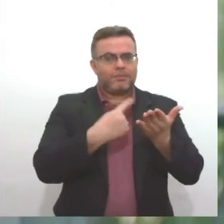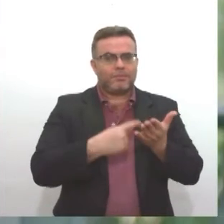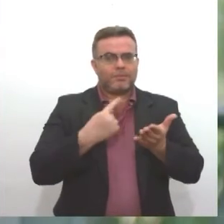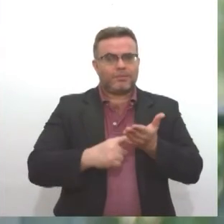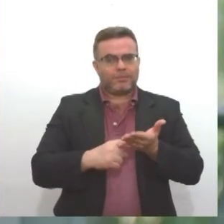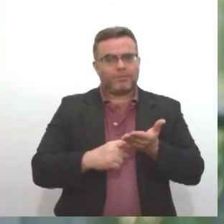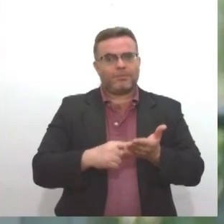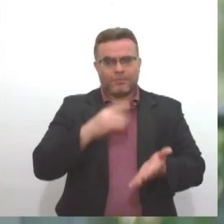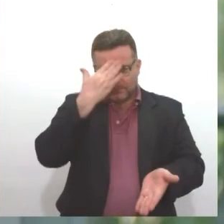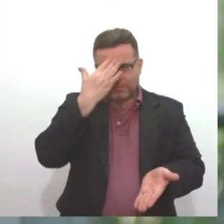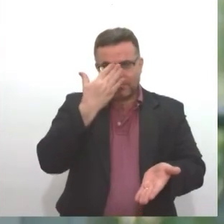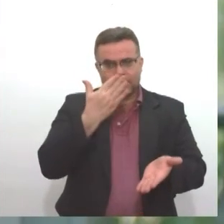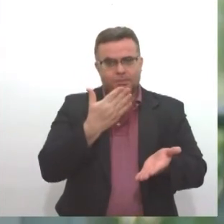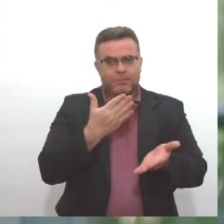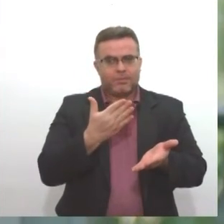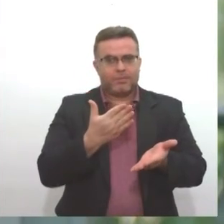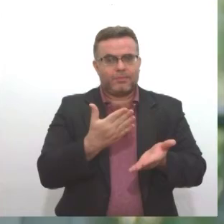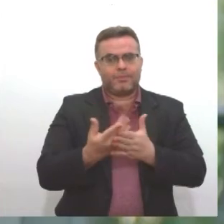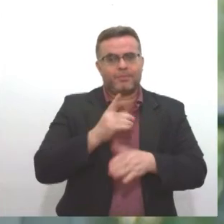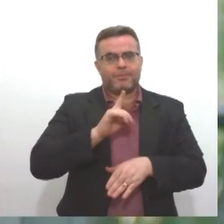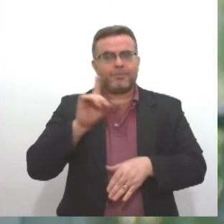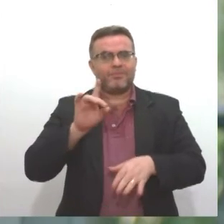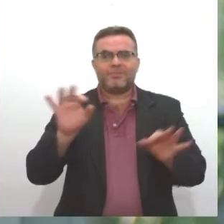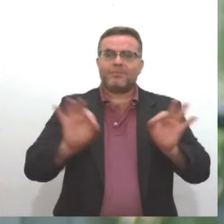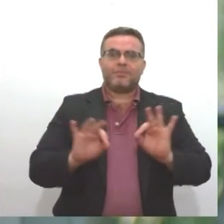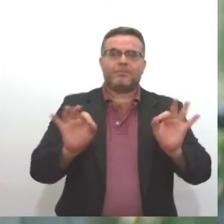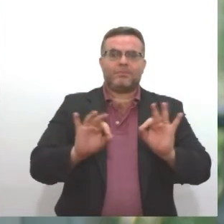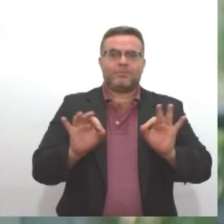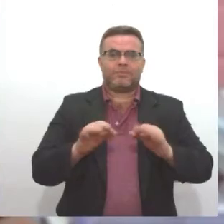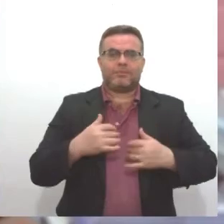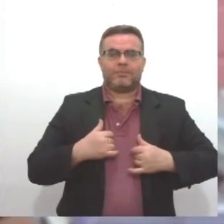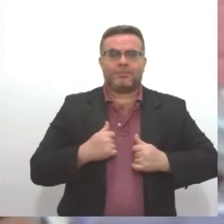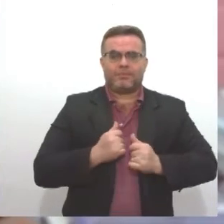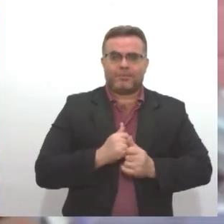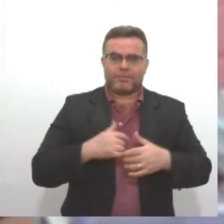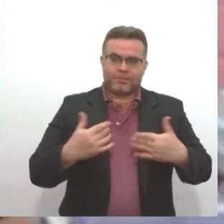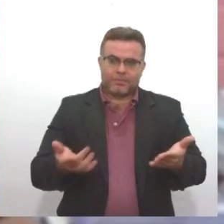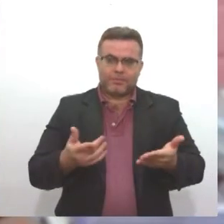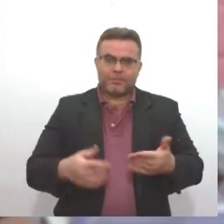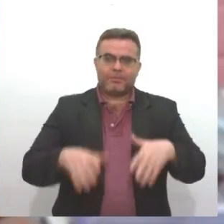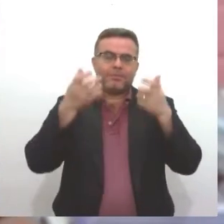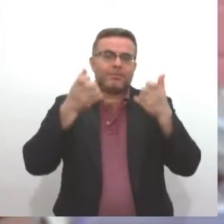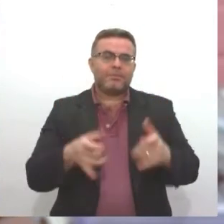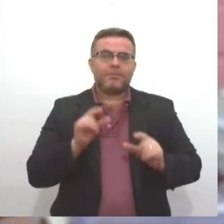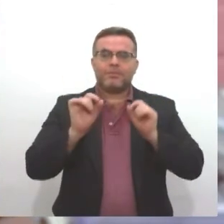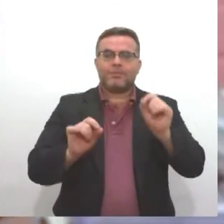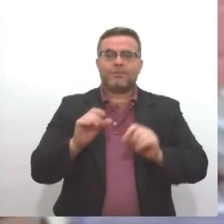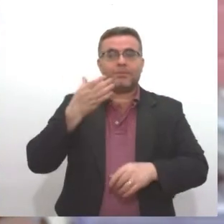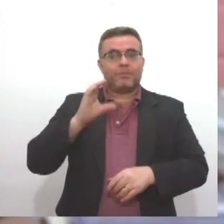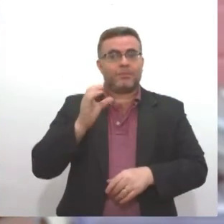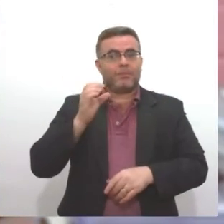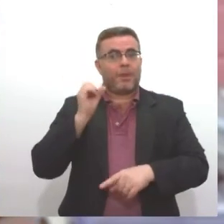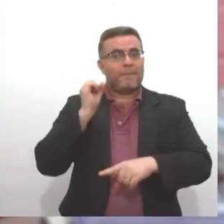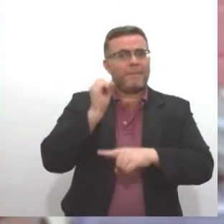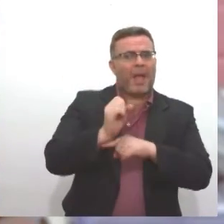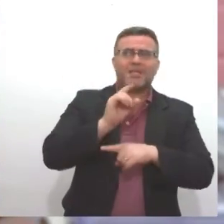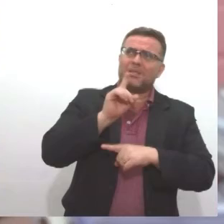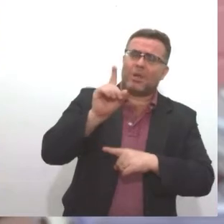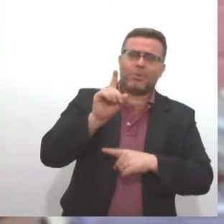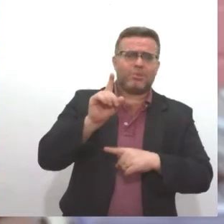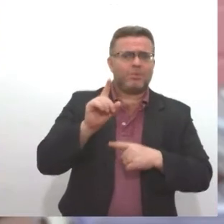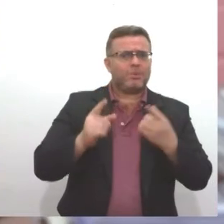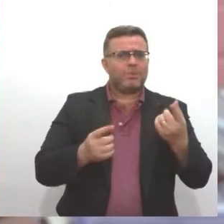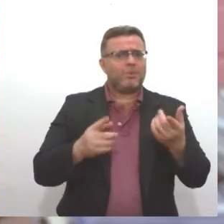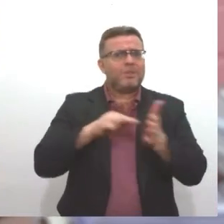não acredita nem nega a existência de Deus. Por que eu falei que a ciência não mata Deus, né? E o que eu